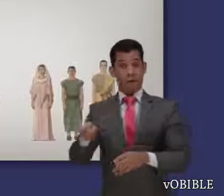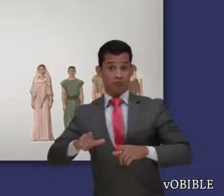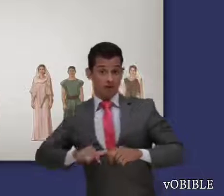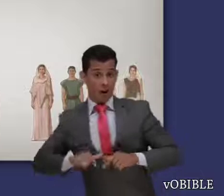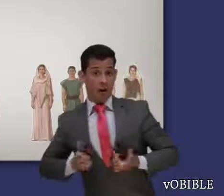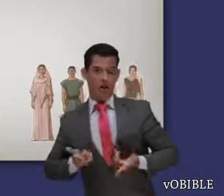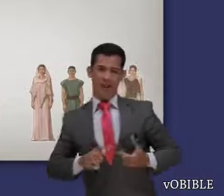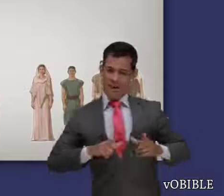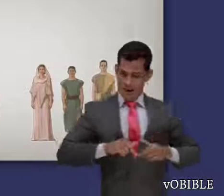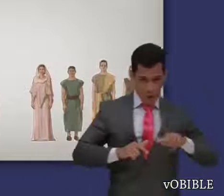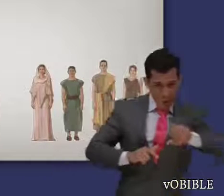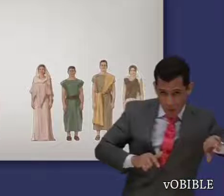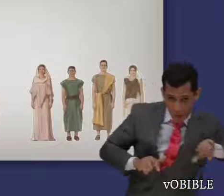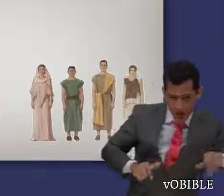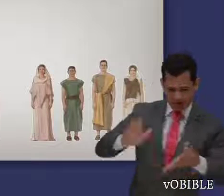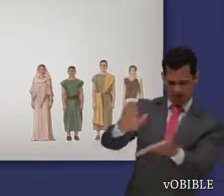de outras nações.